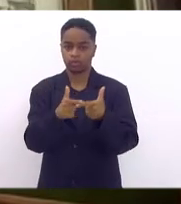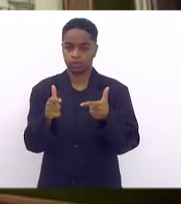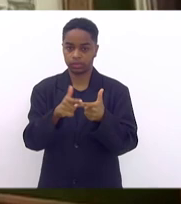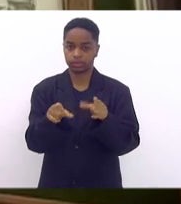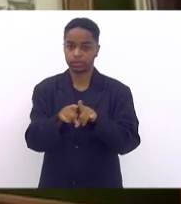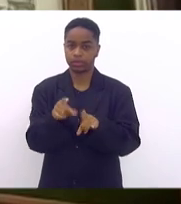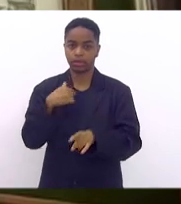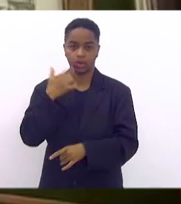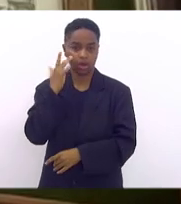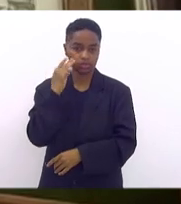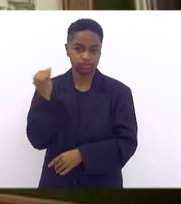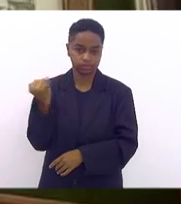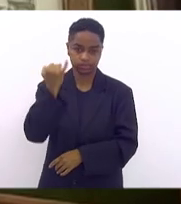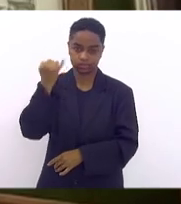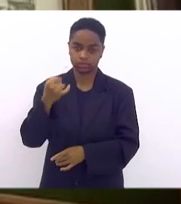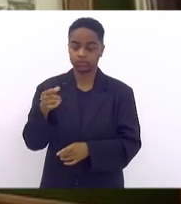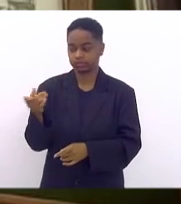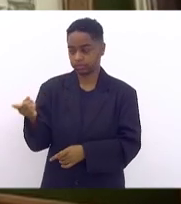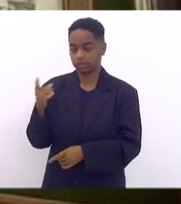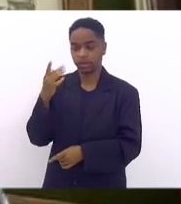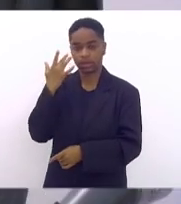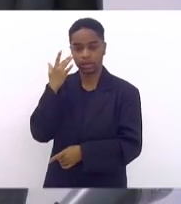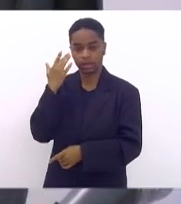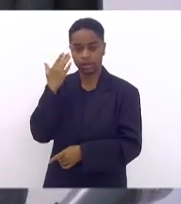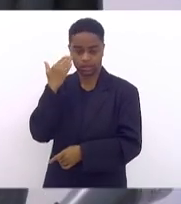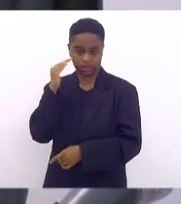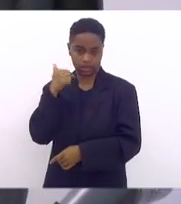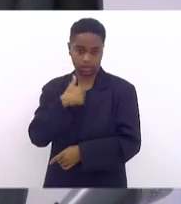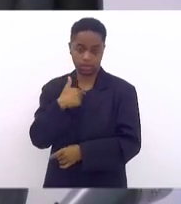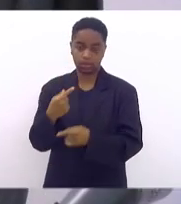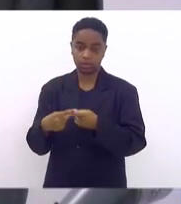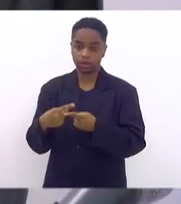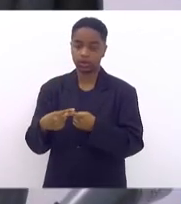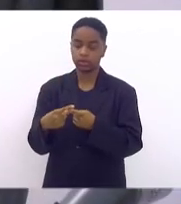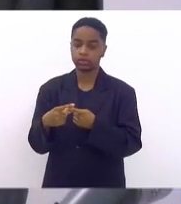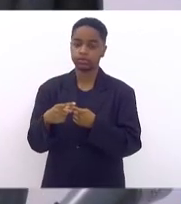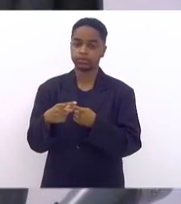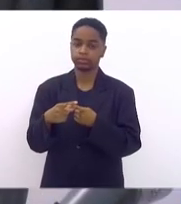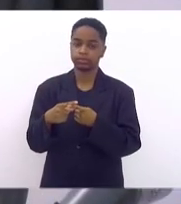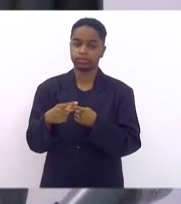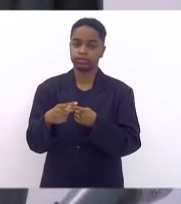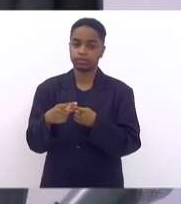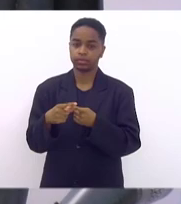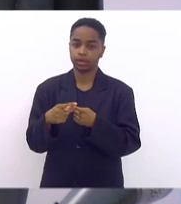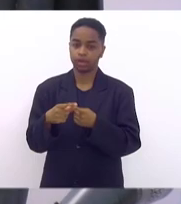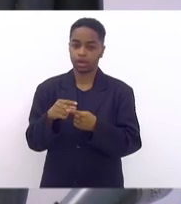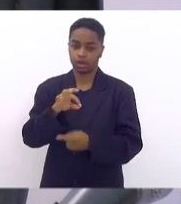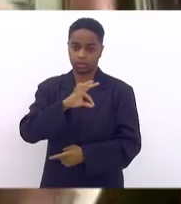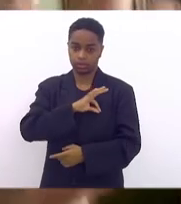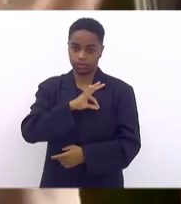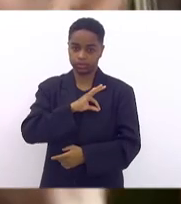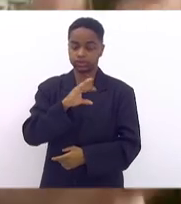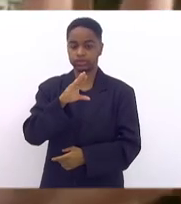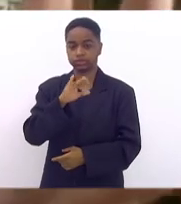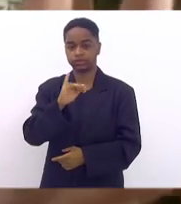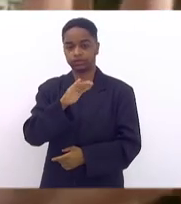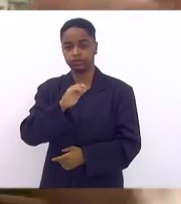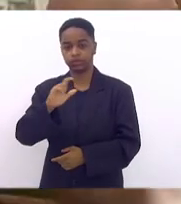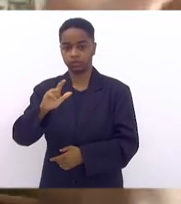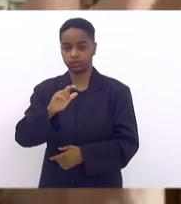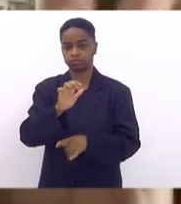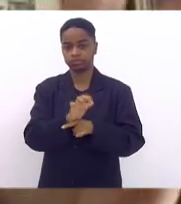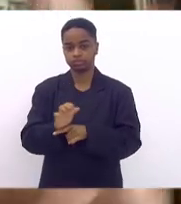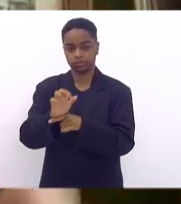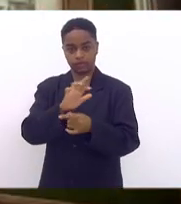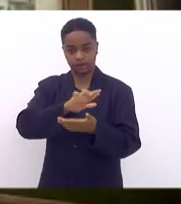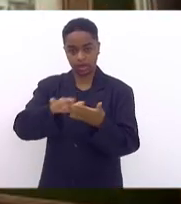vai me entender também: nós coletamos, né, as polícias civis de vários estados